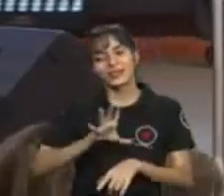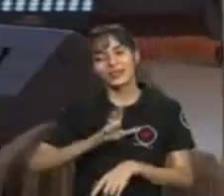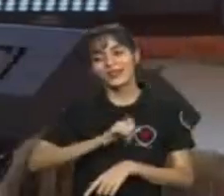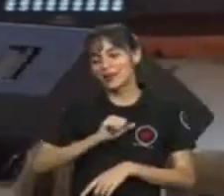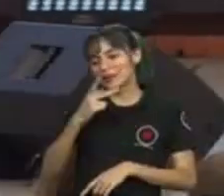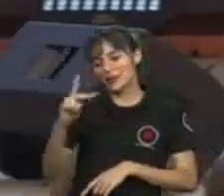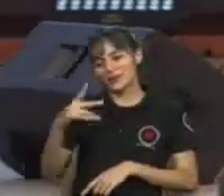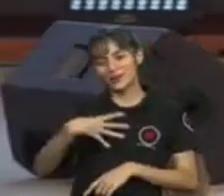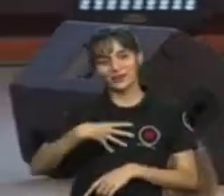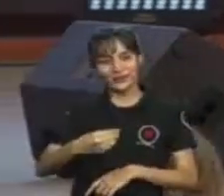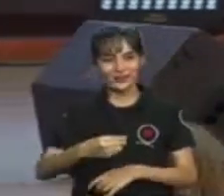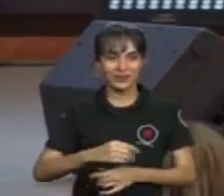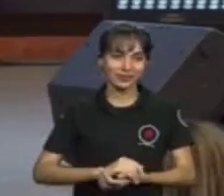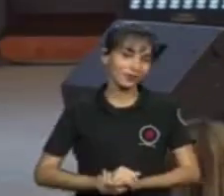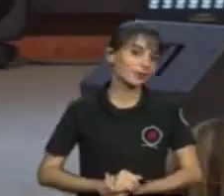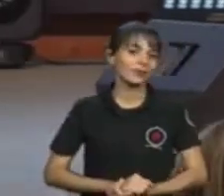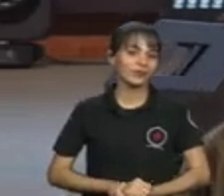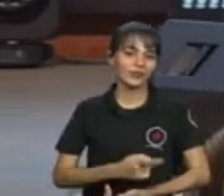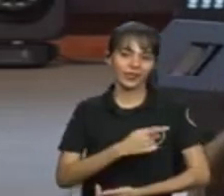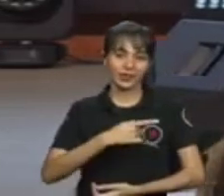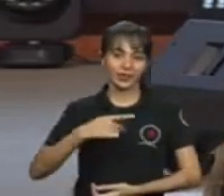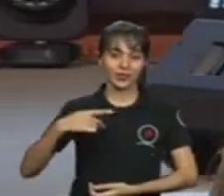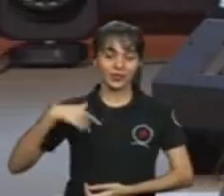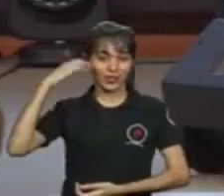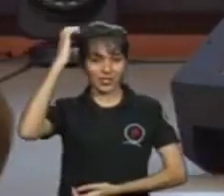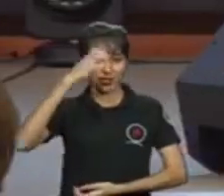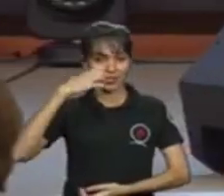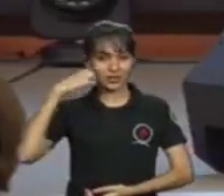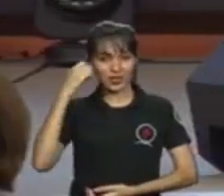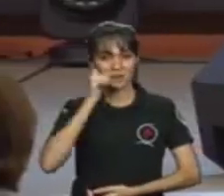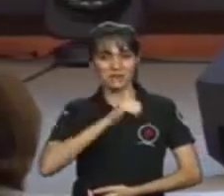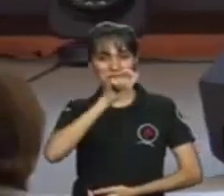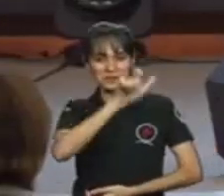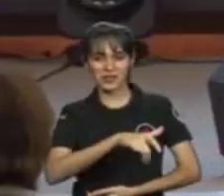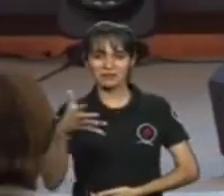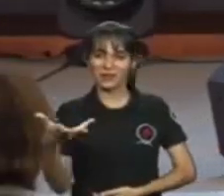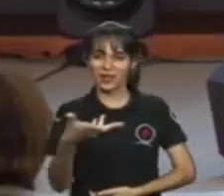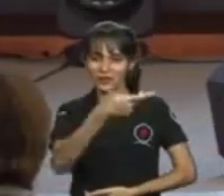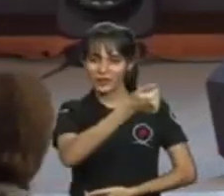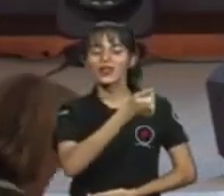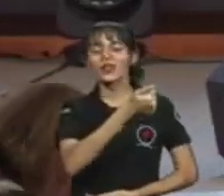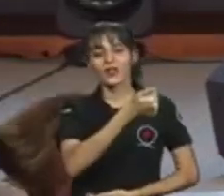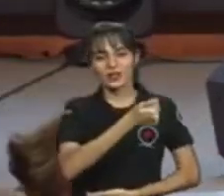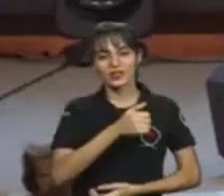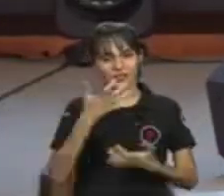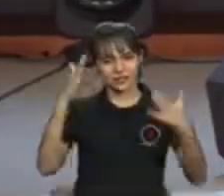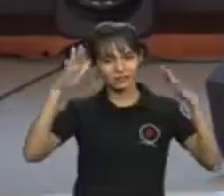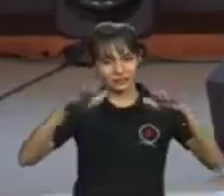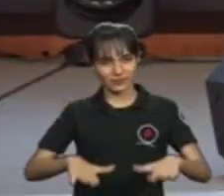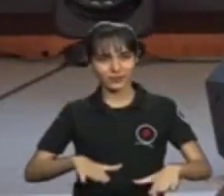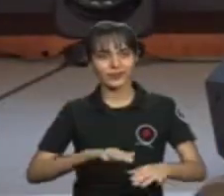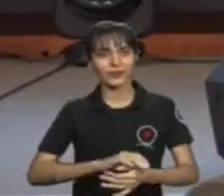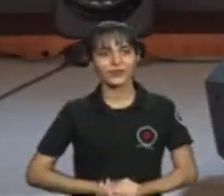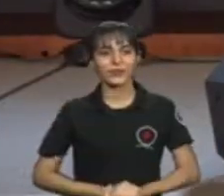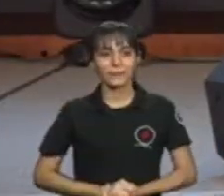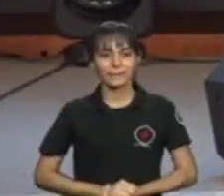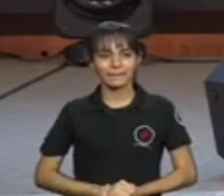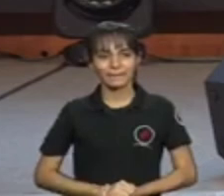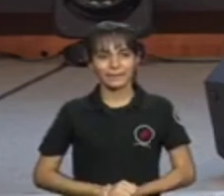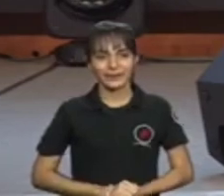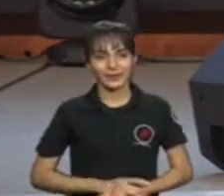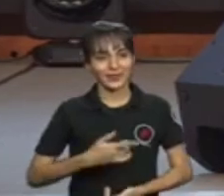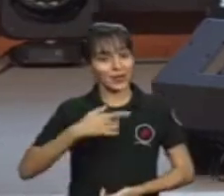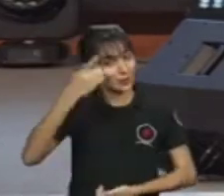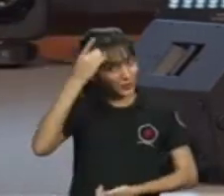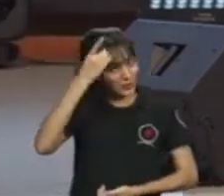viu? Pastor Elisete, essa mulher maravilhosa, se vocês quiserem, pode se assentar. Eu não tenho o dom